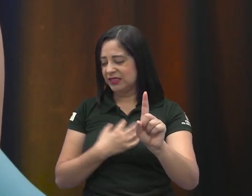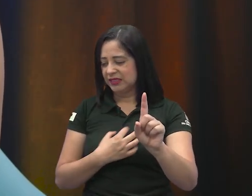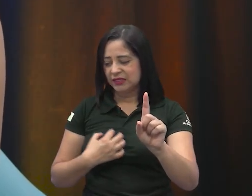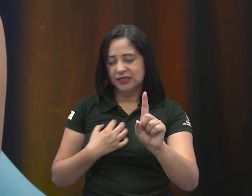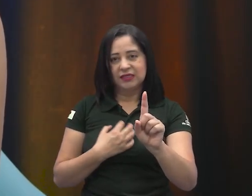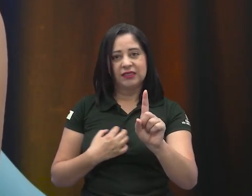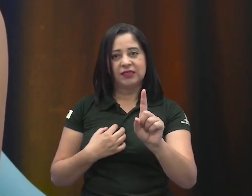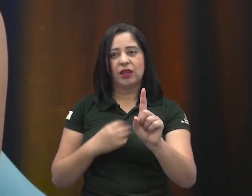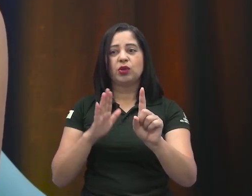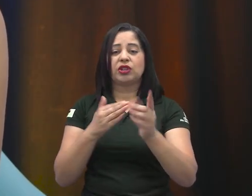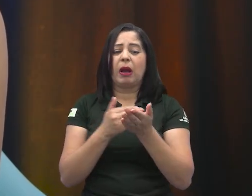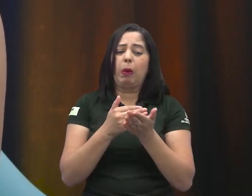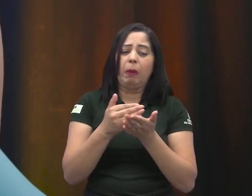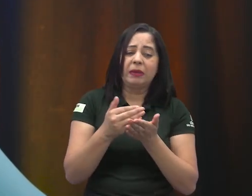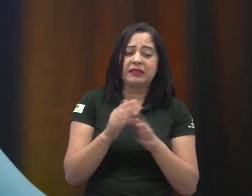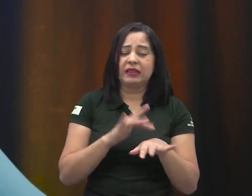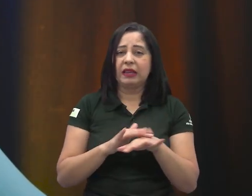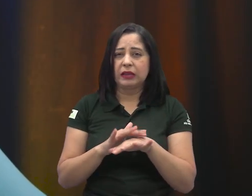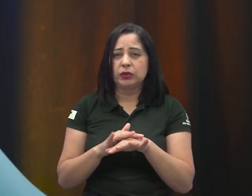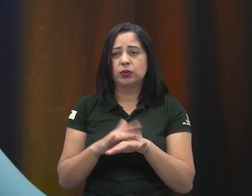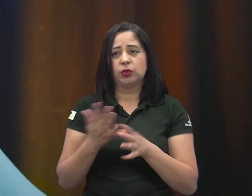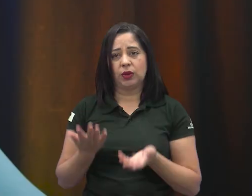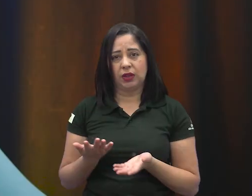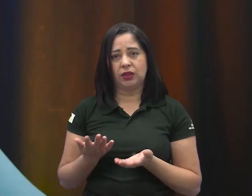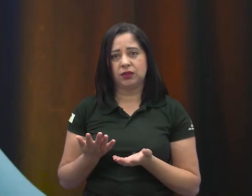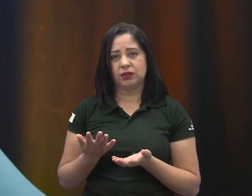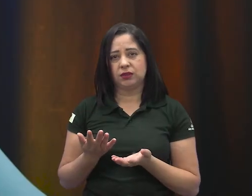isso, estou no início do estágio. Será que existe